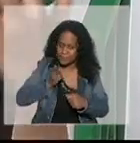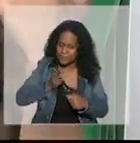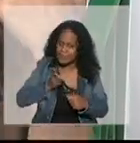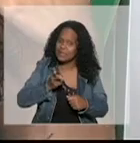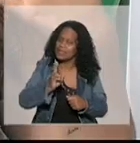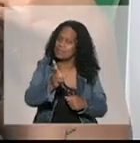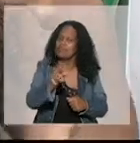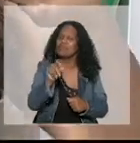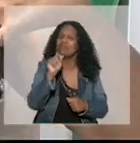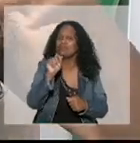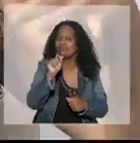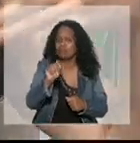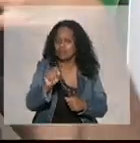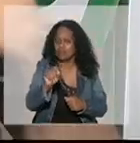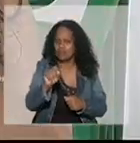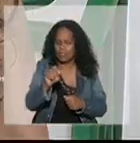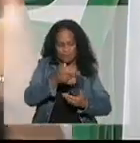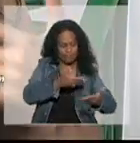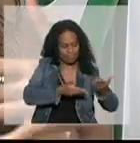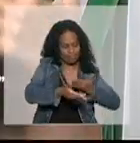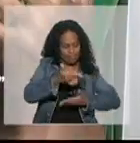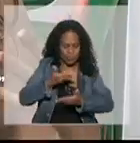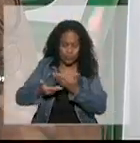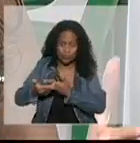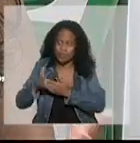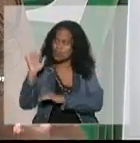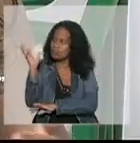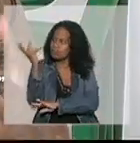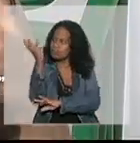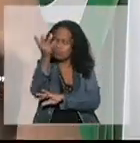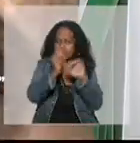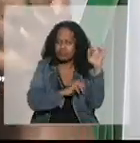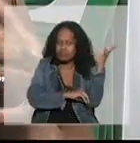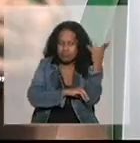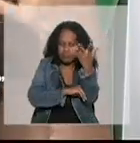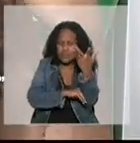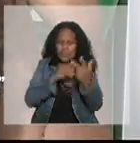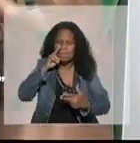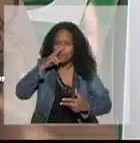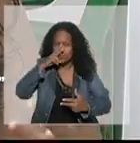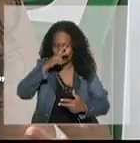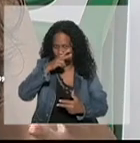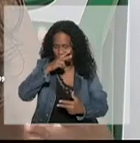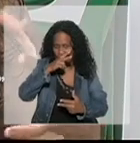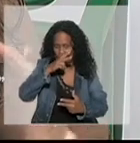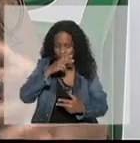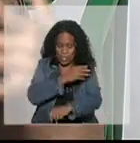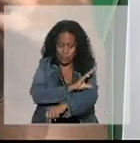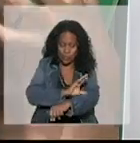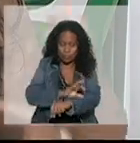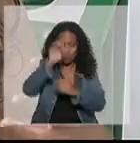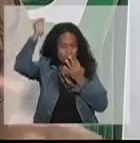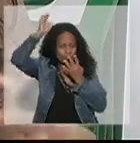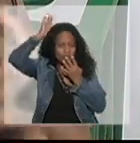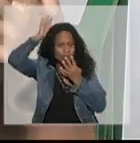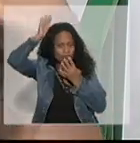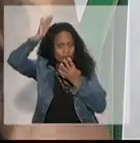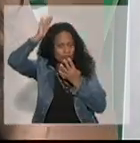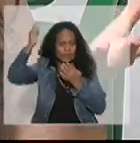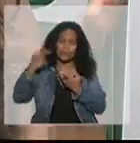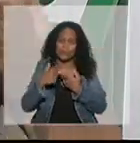muito é muito da relação que a gente tem com o meio ambiente. Eu acho que isso é muito forte na cultura